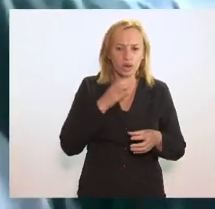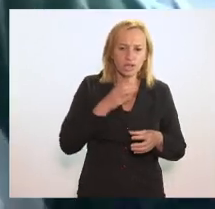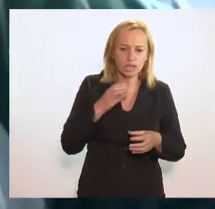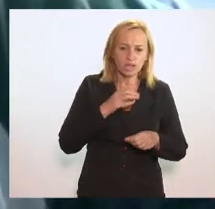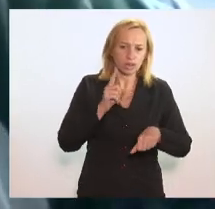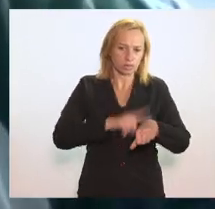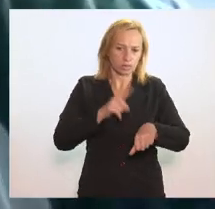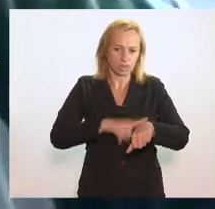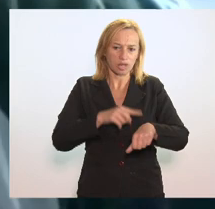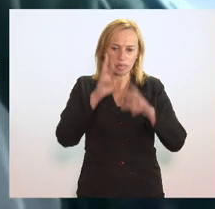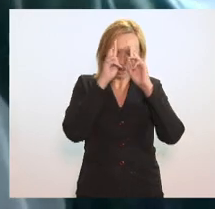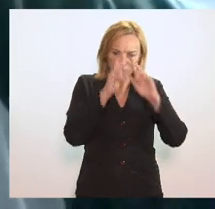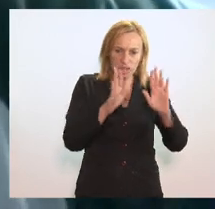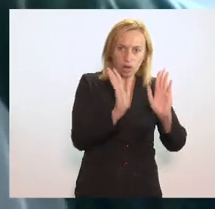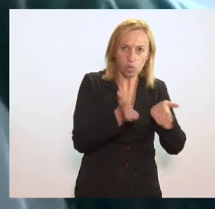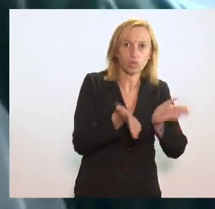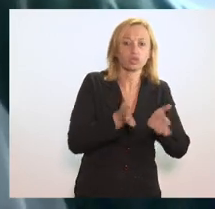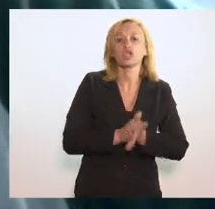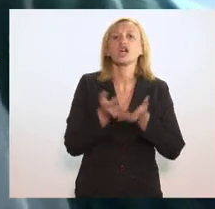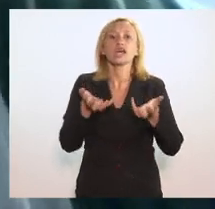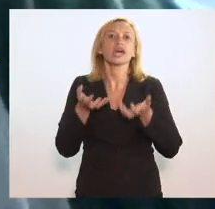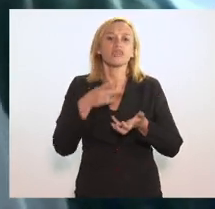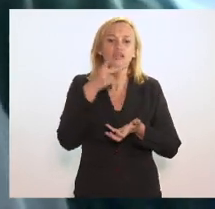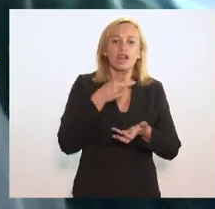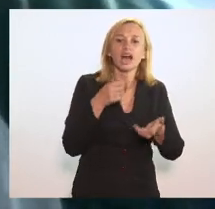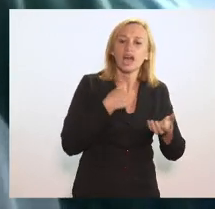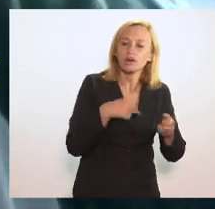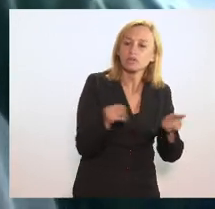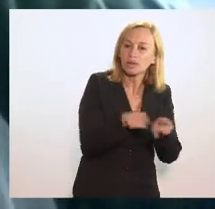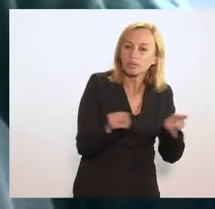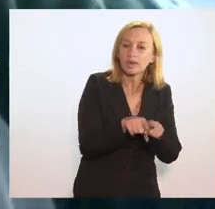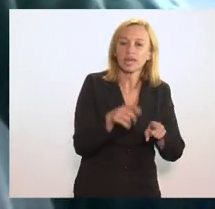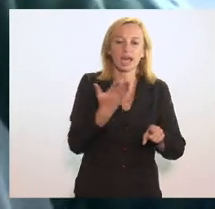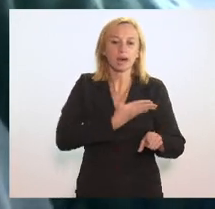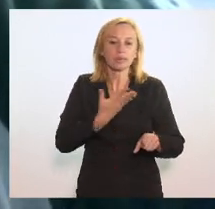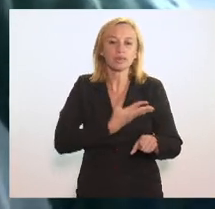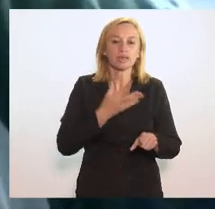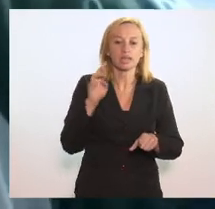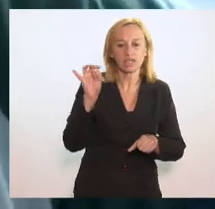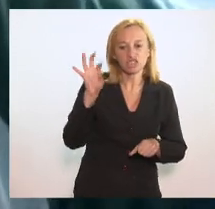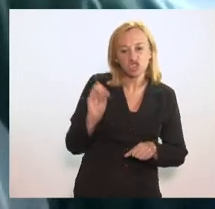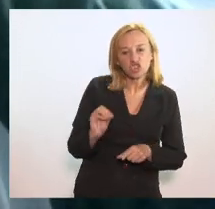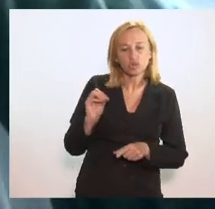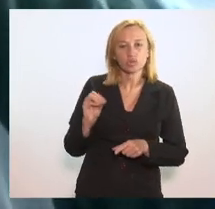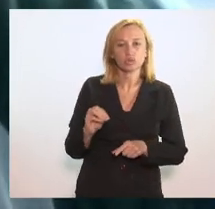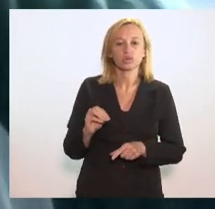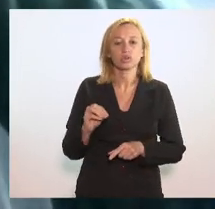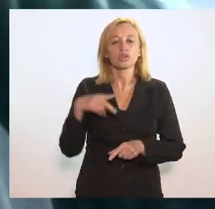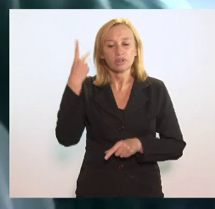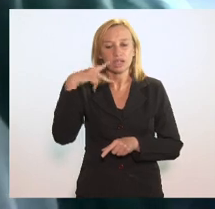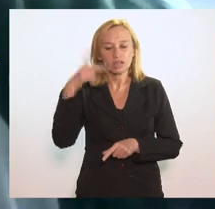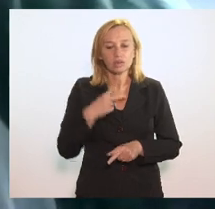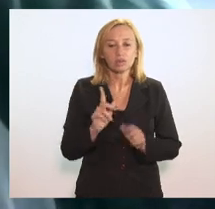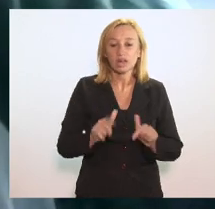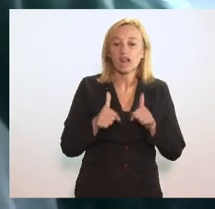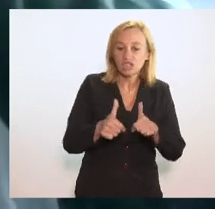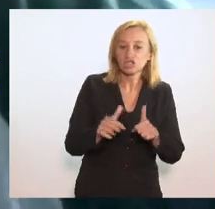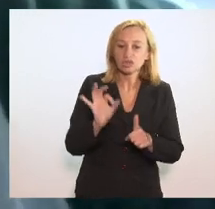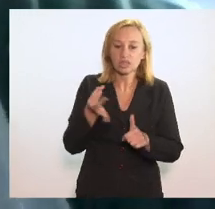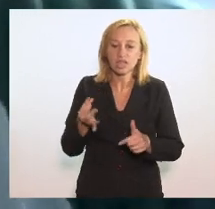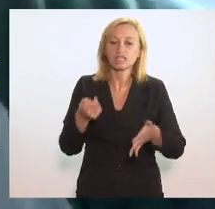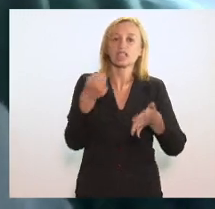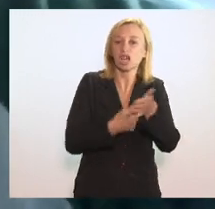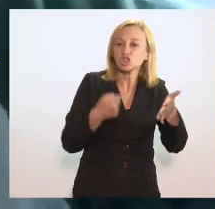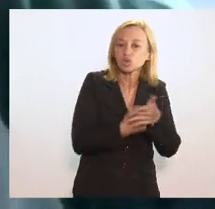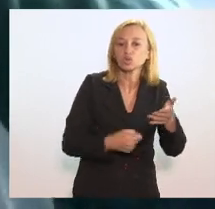André Siciliano impôs, eu quero dizer que eu também fui companheiro do vereador Renatinho. Ele participou ativamente das lutas